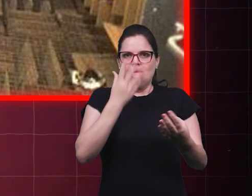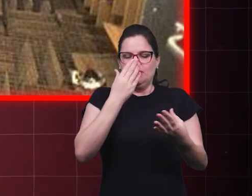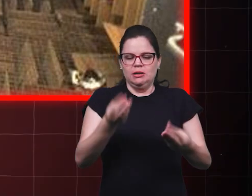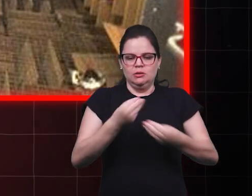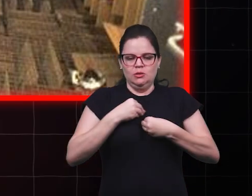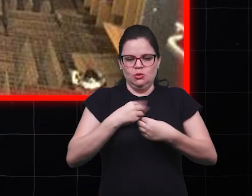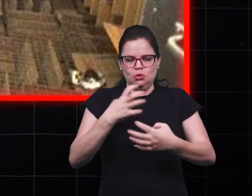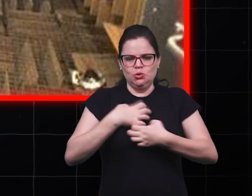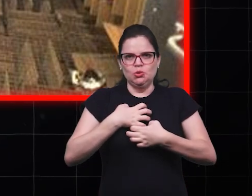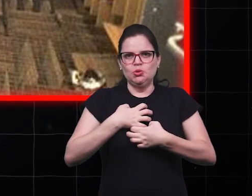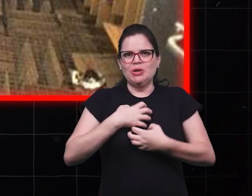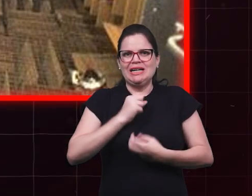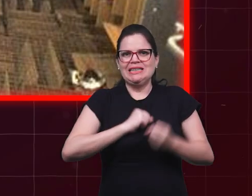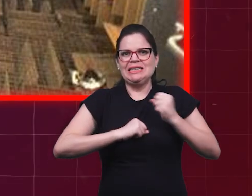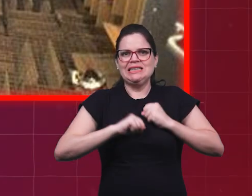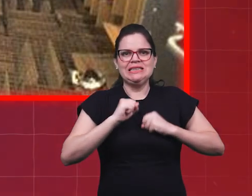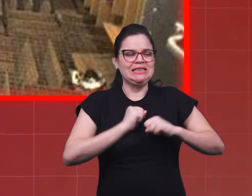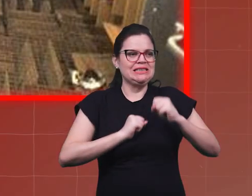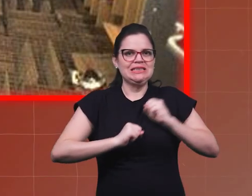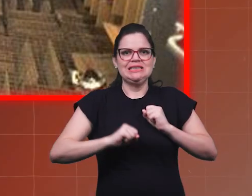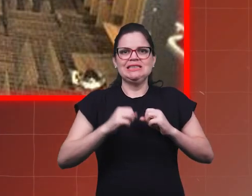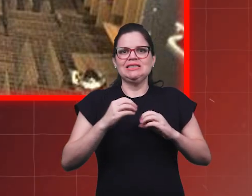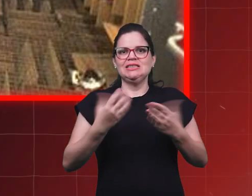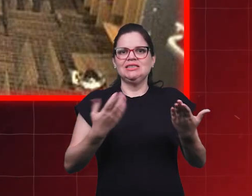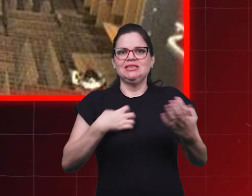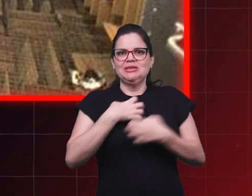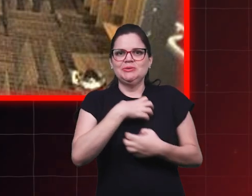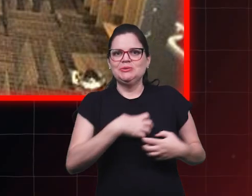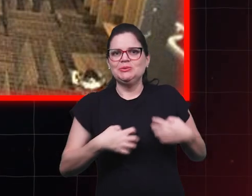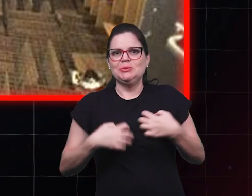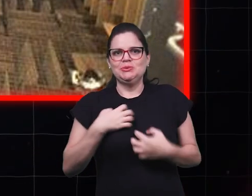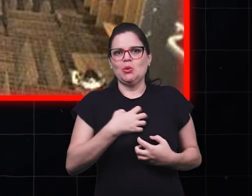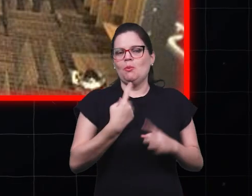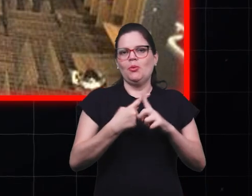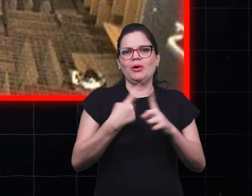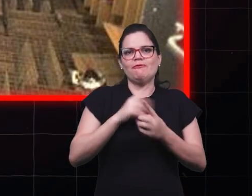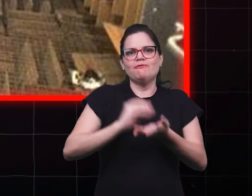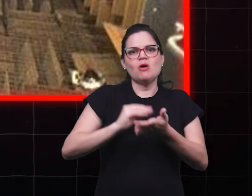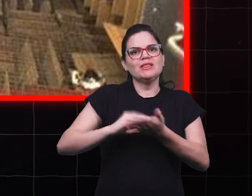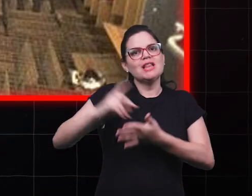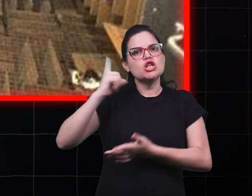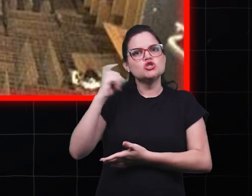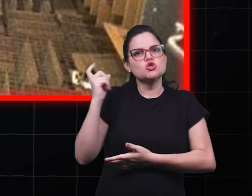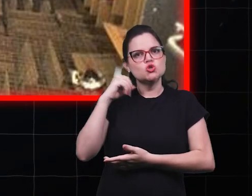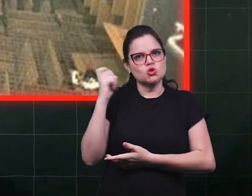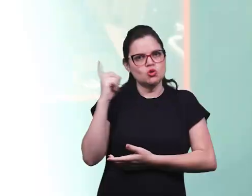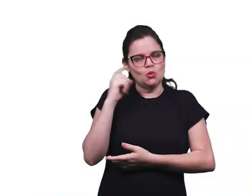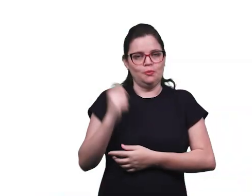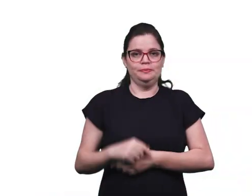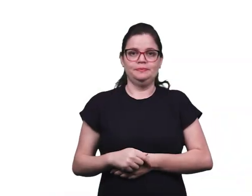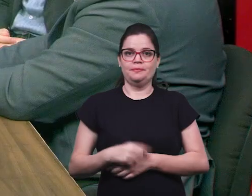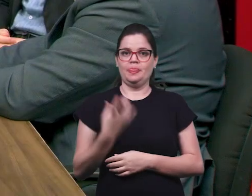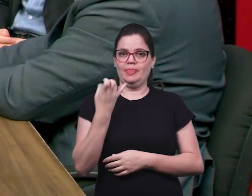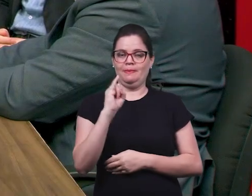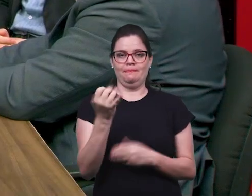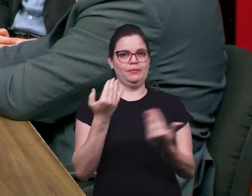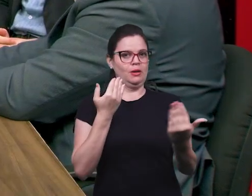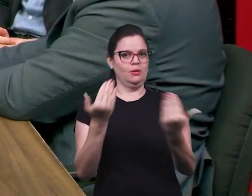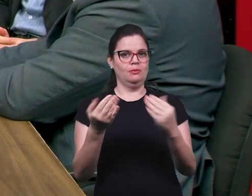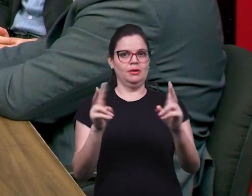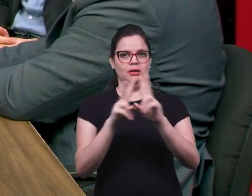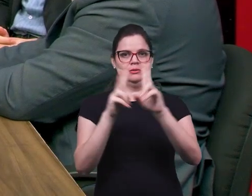ausência do som. Quando a gente vem para o lado espiritual,